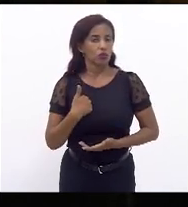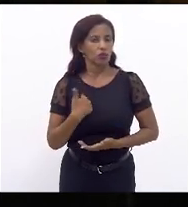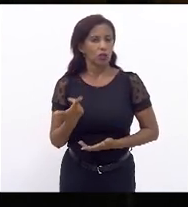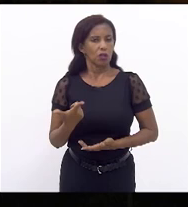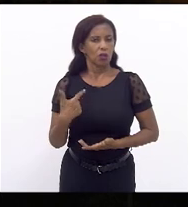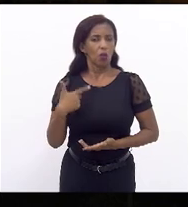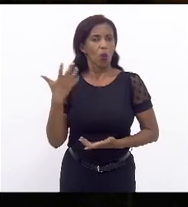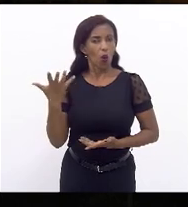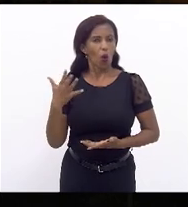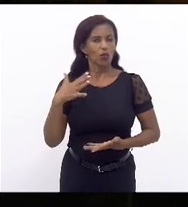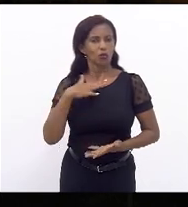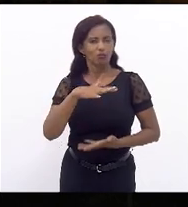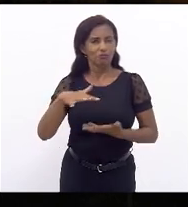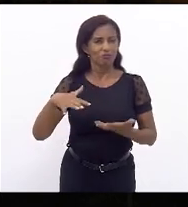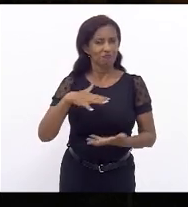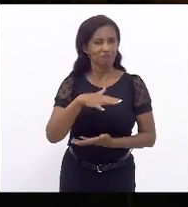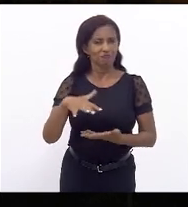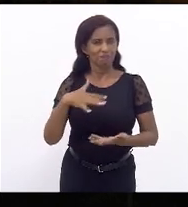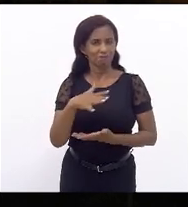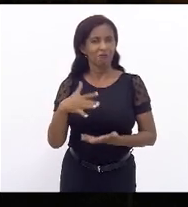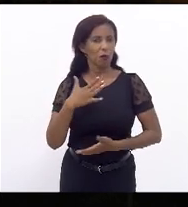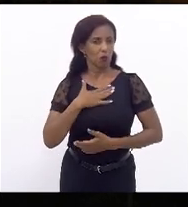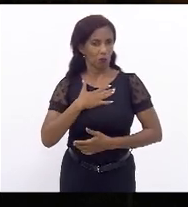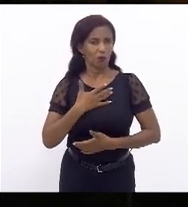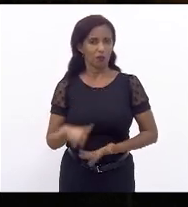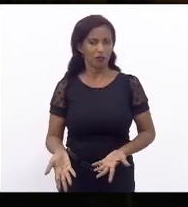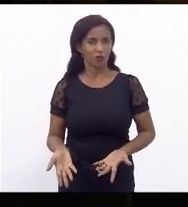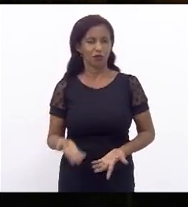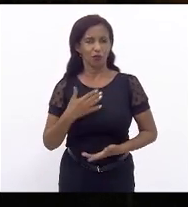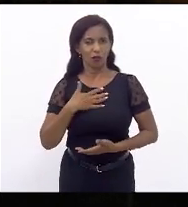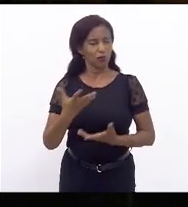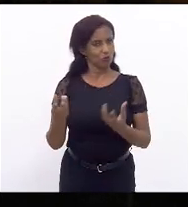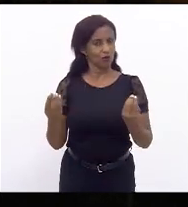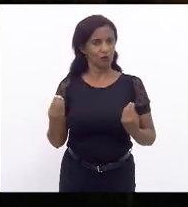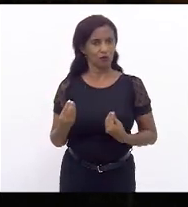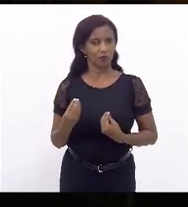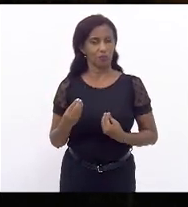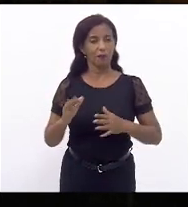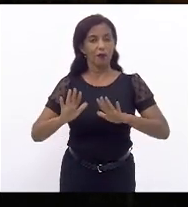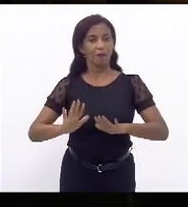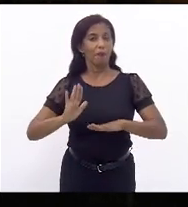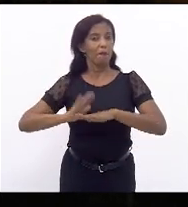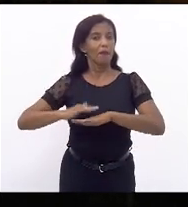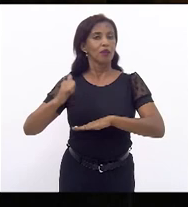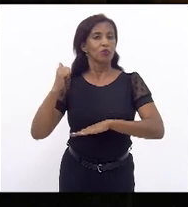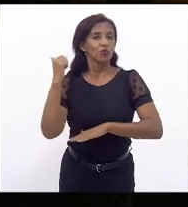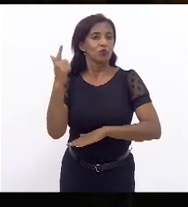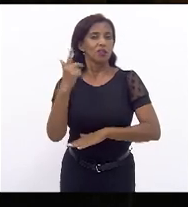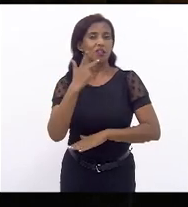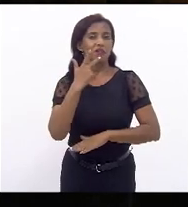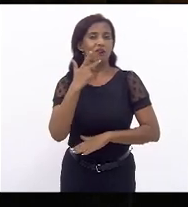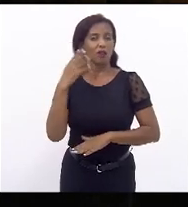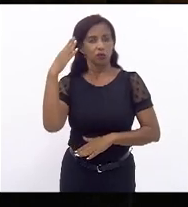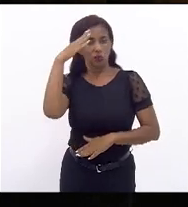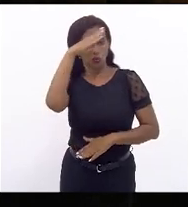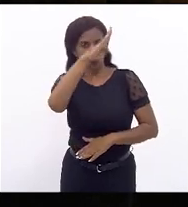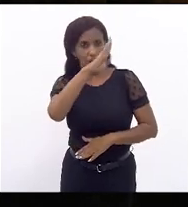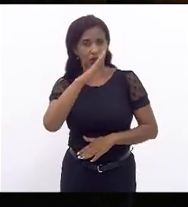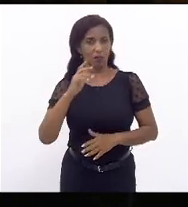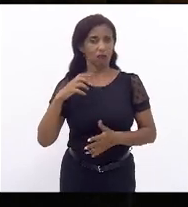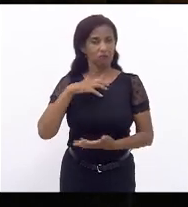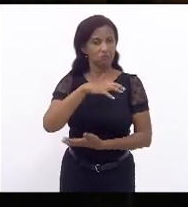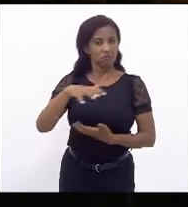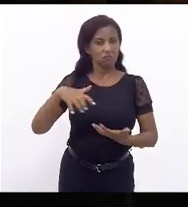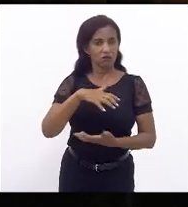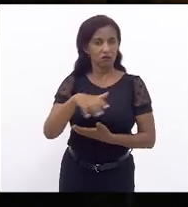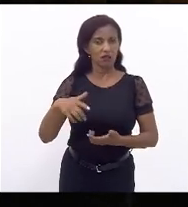as manifestações, eu sou adepta, gosto muito. Mas mais do que dizer que sou uma bolsonarista de